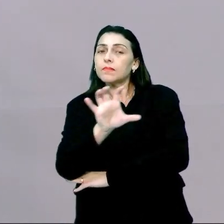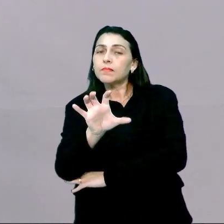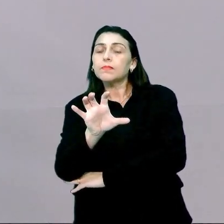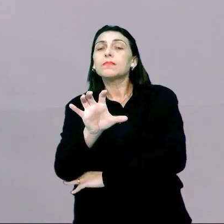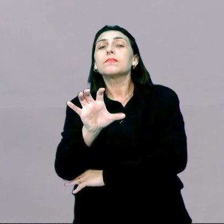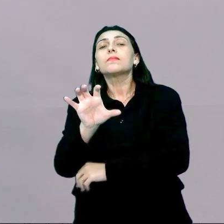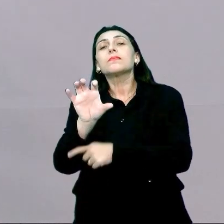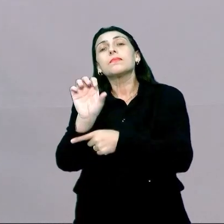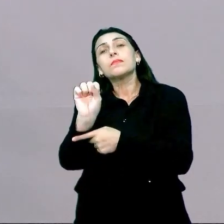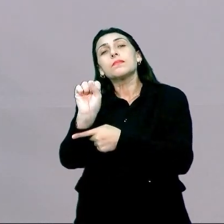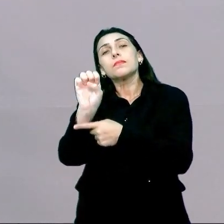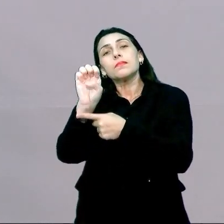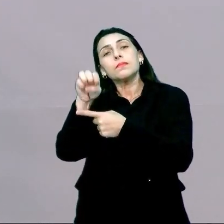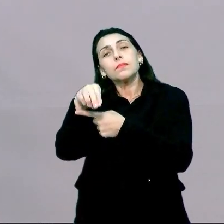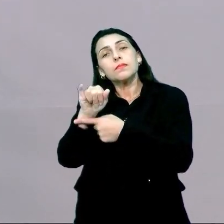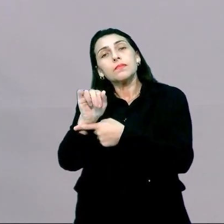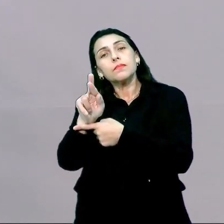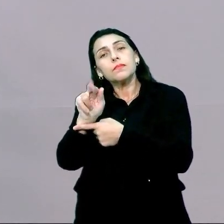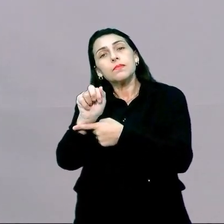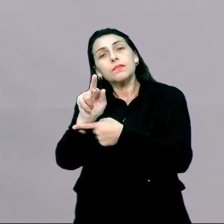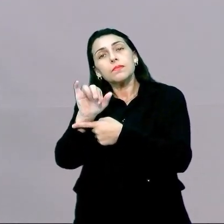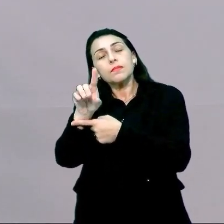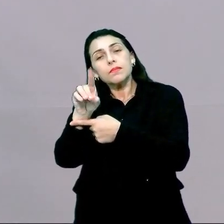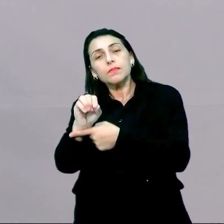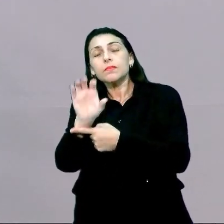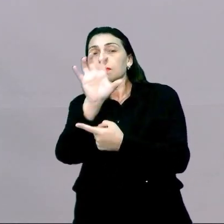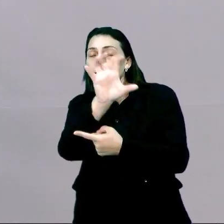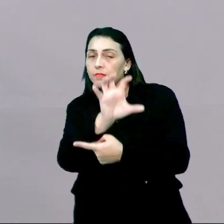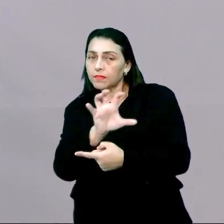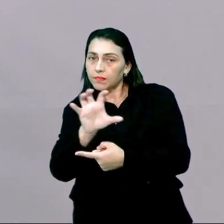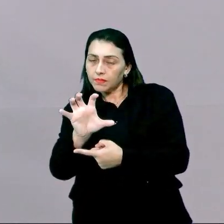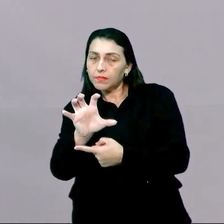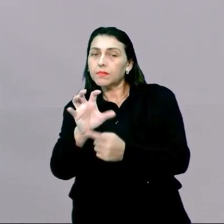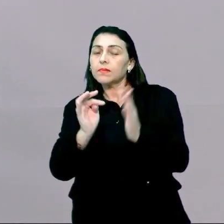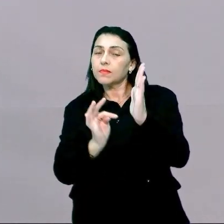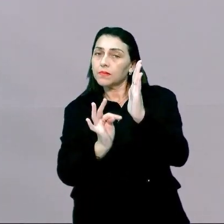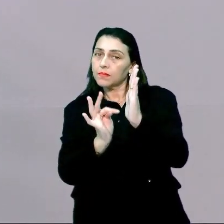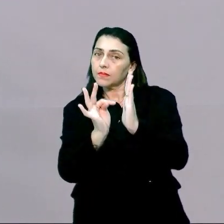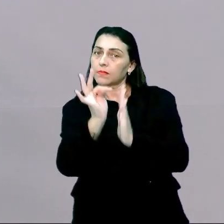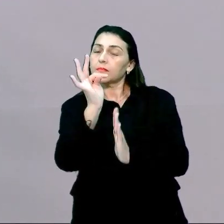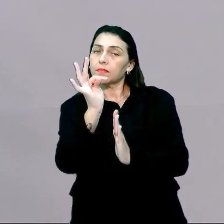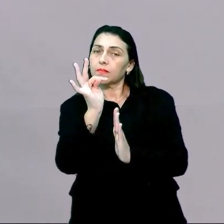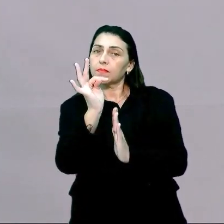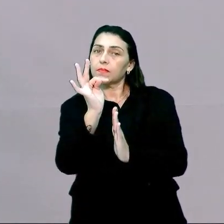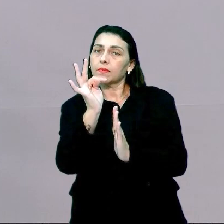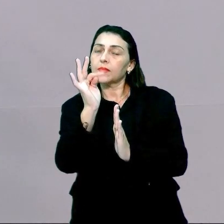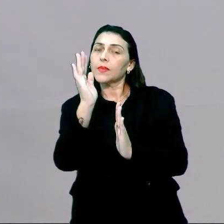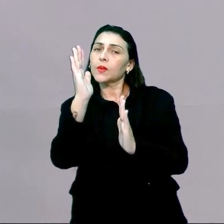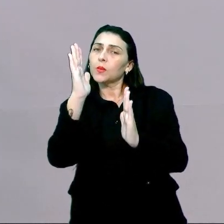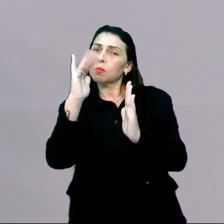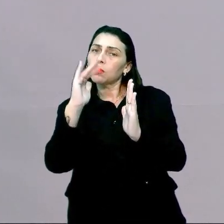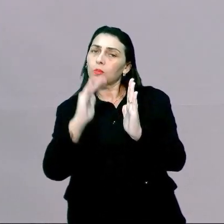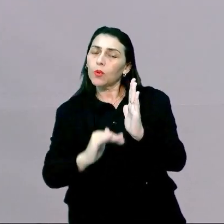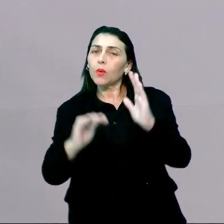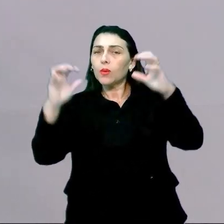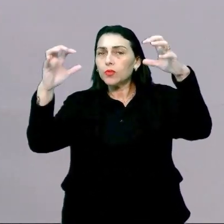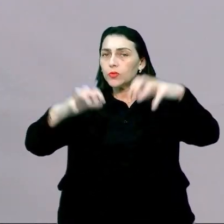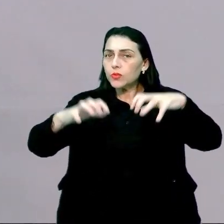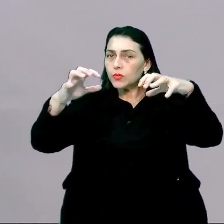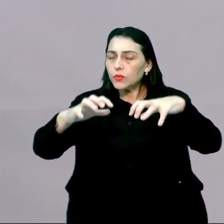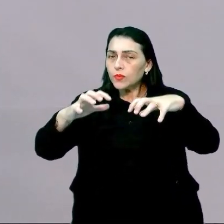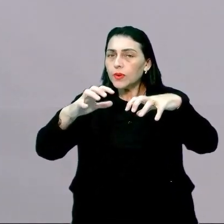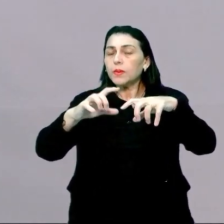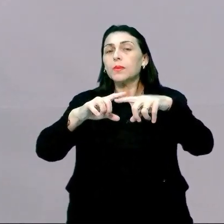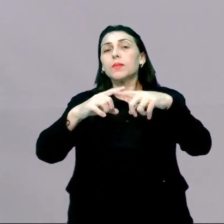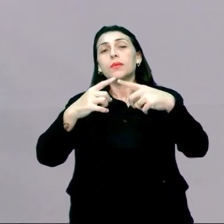clima semiárido, onde a gente tem, por exemplo, regiões com temperaturas elevadas e baixa pluviosidade.